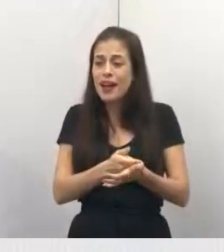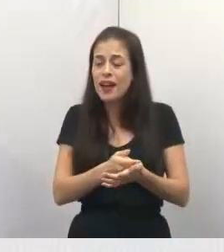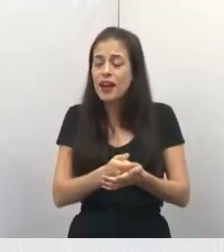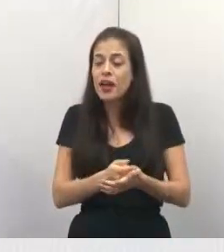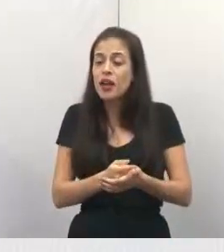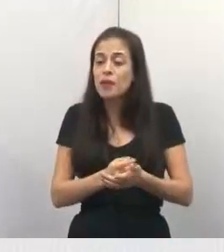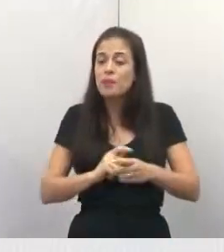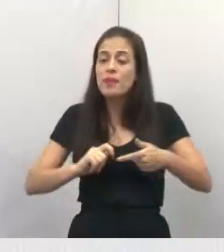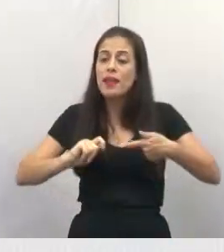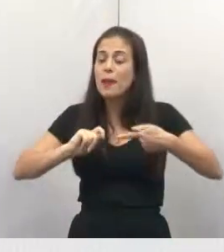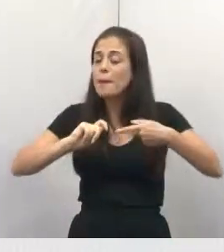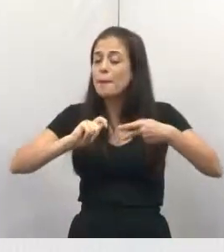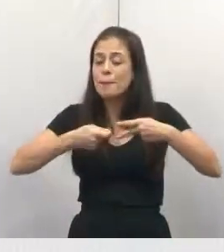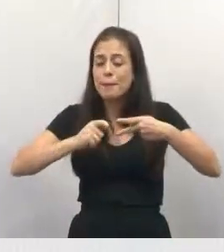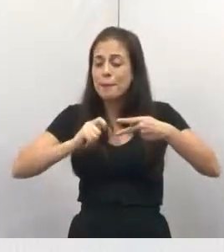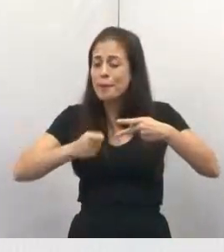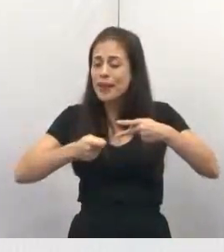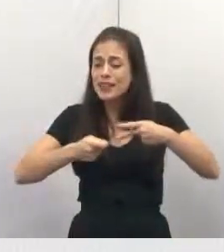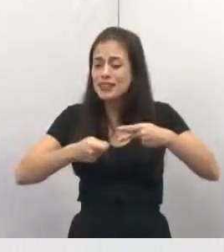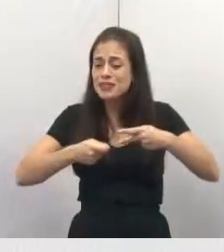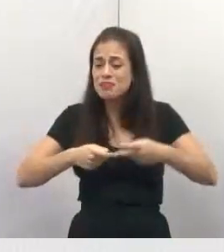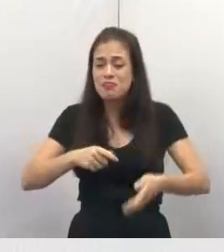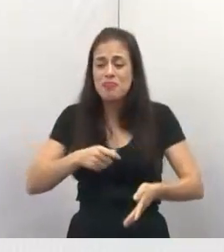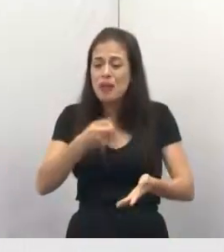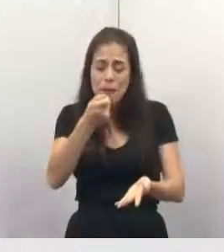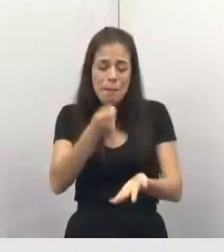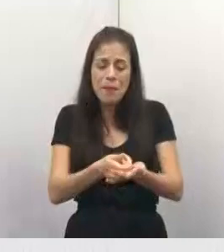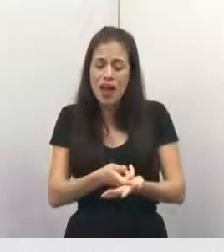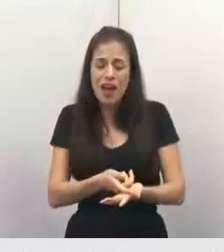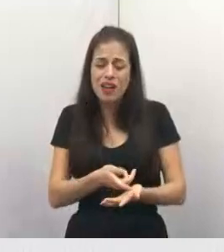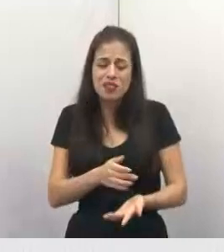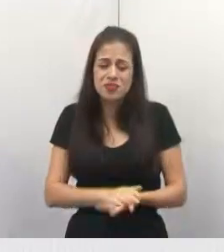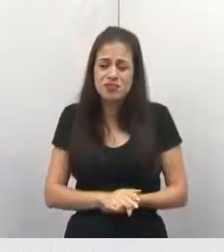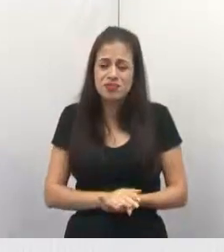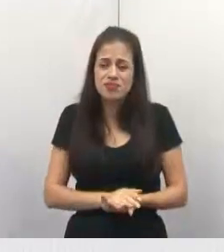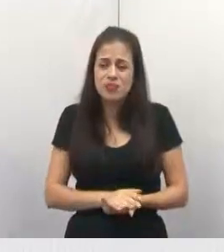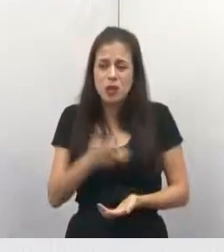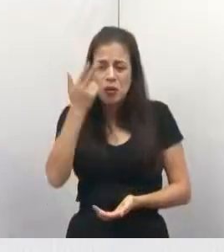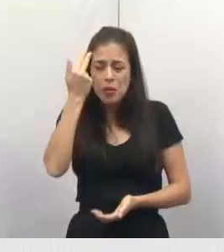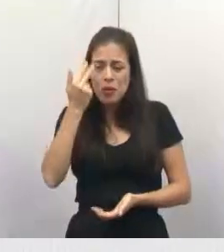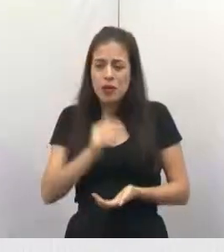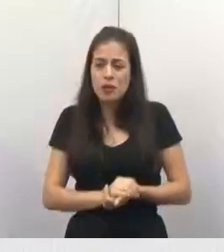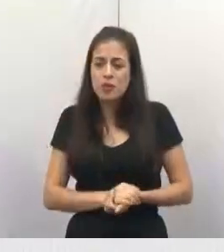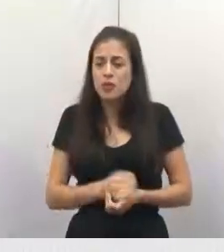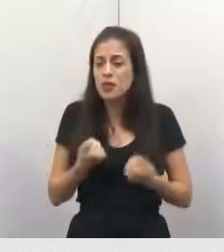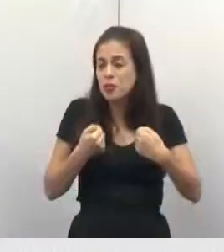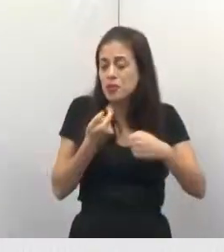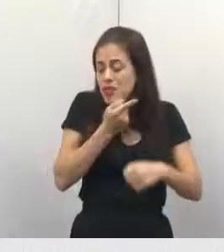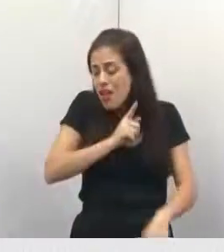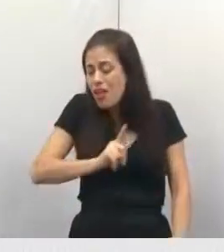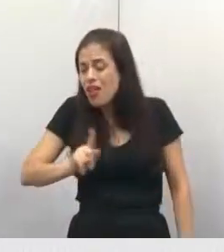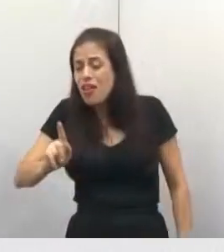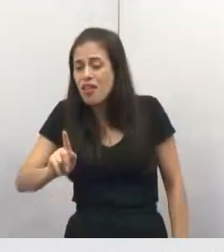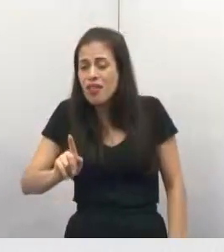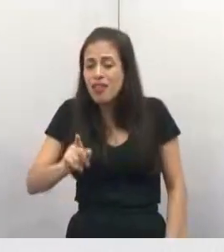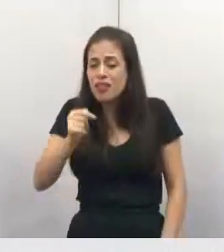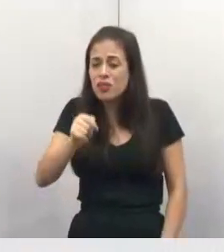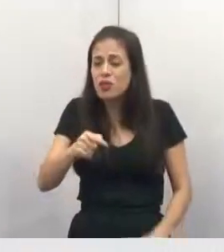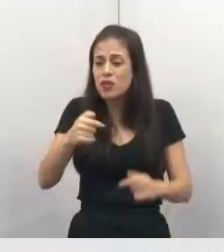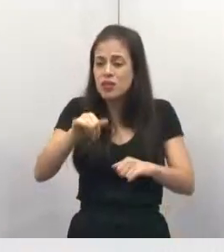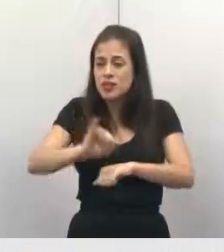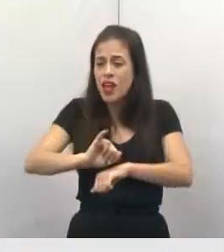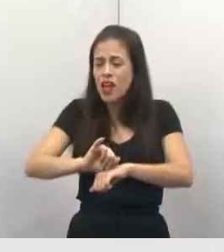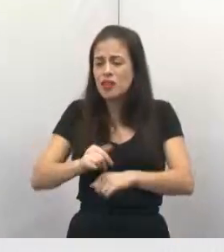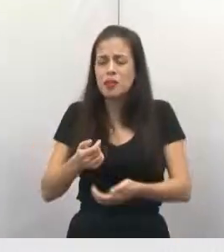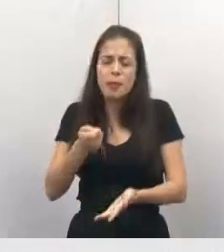o pagamento e cair no mesmo dia, na mesma hora. Às vezes não vai nem precisar descer para o centro ou descer para a lotérica para poder pagar.